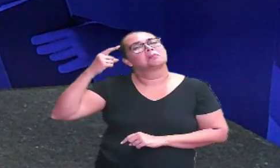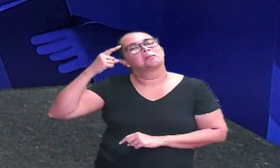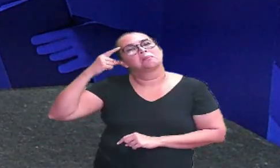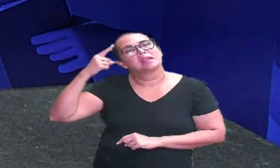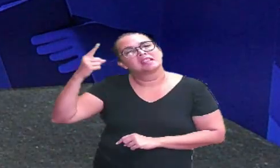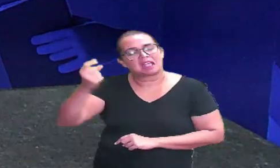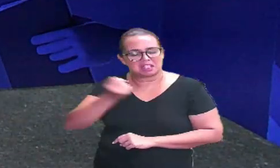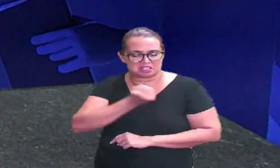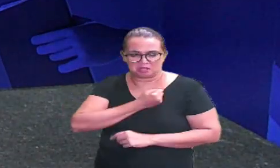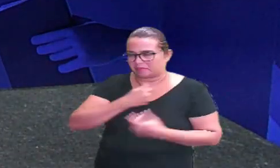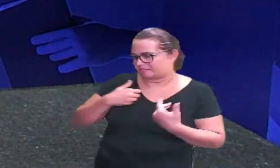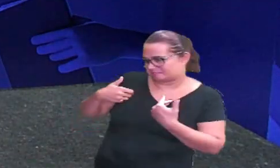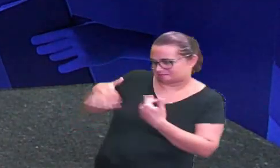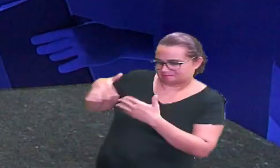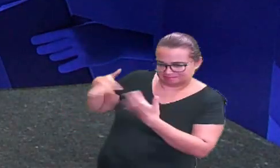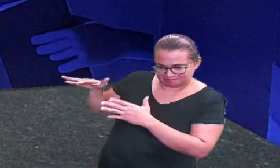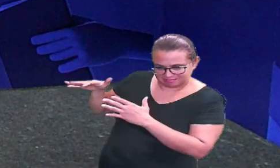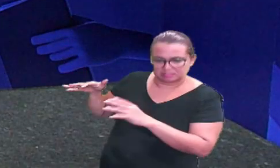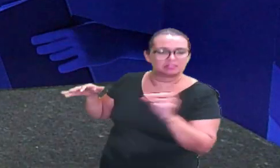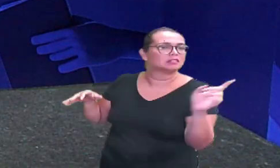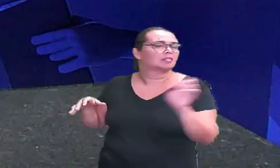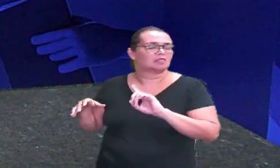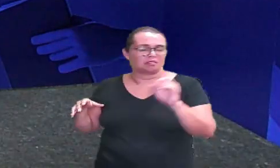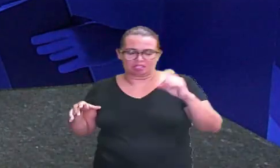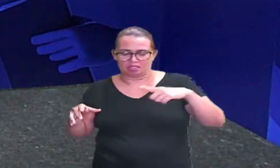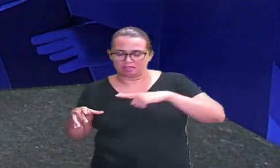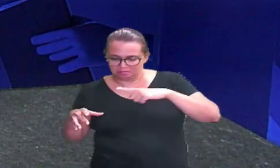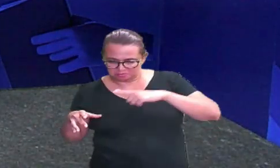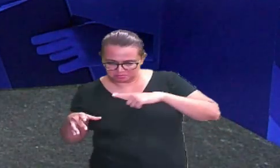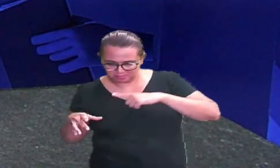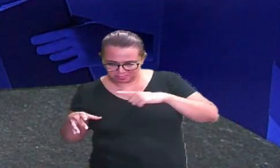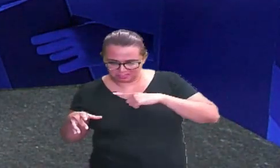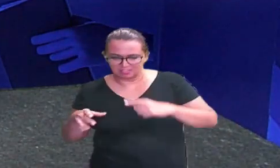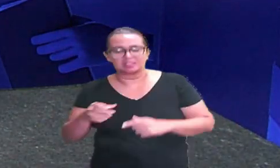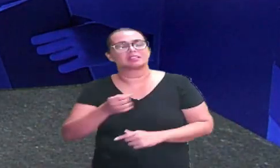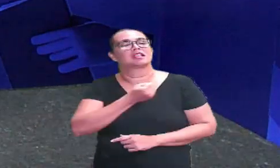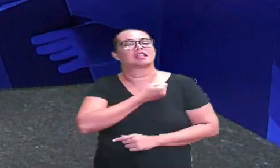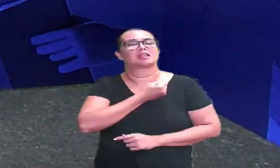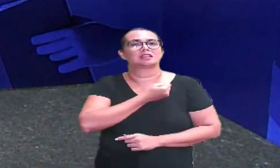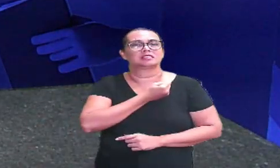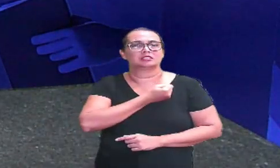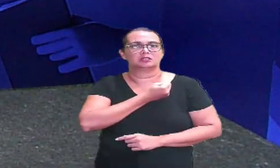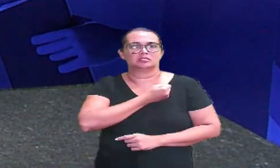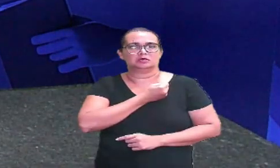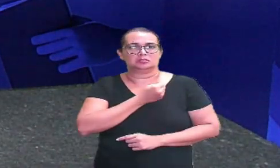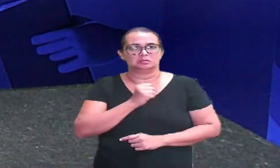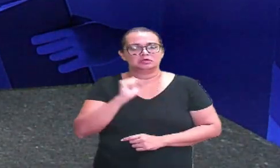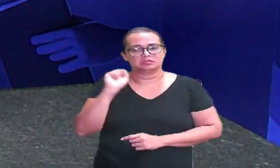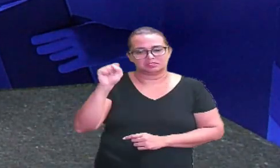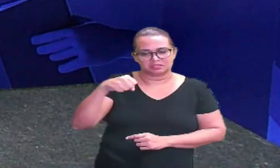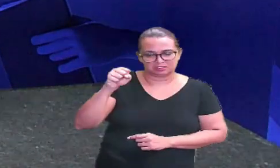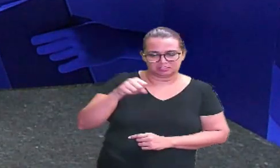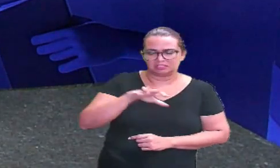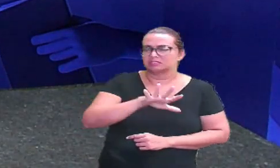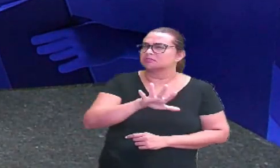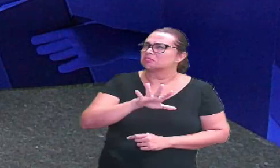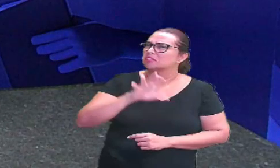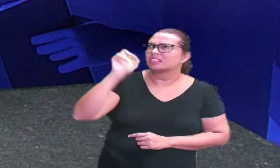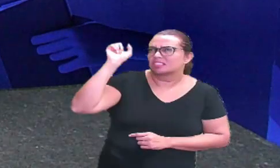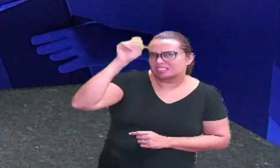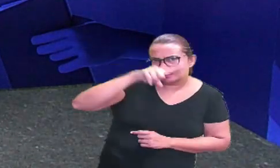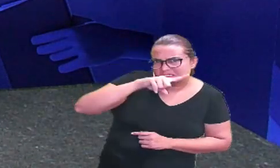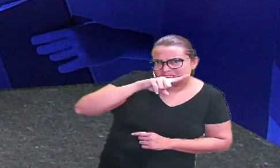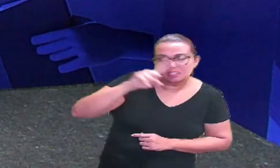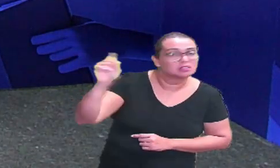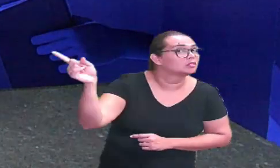fácil dos números, porque vamos ter números sim. Professora, é difícil? Não,